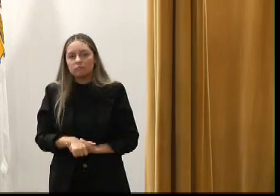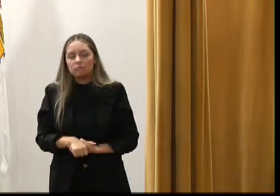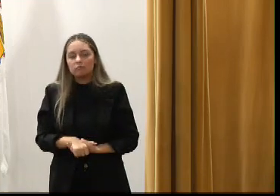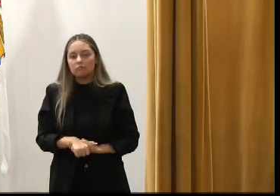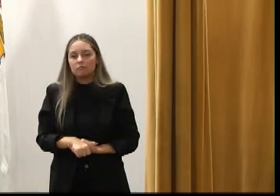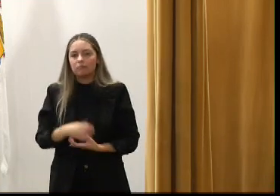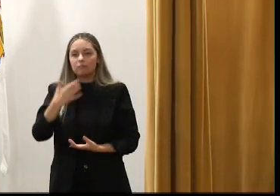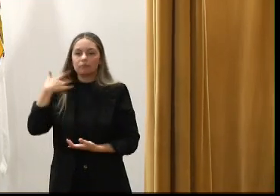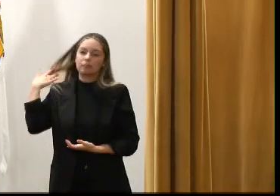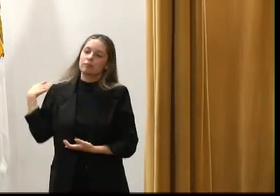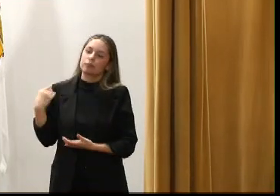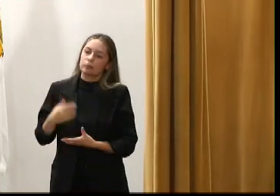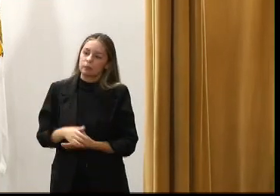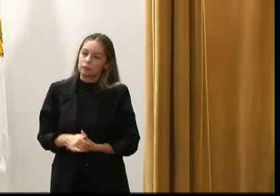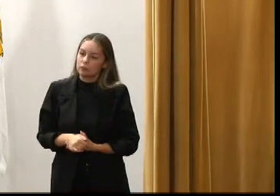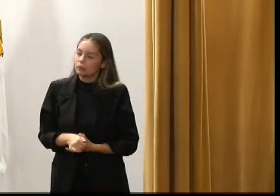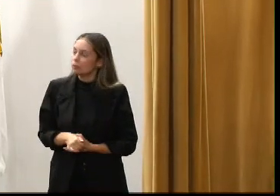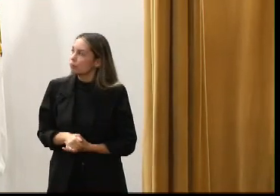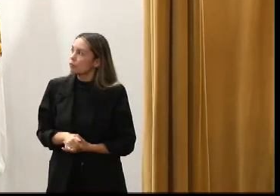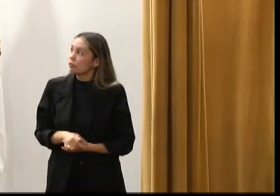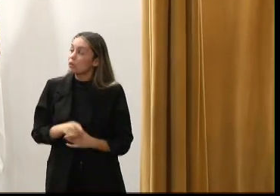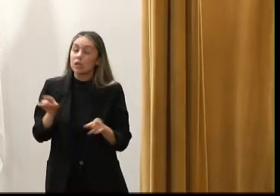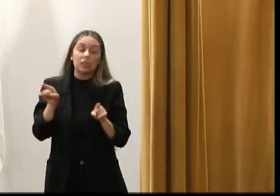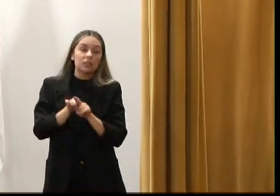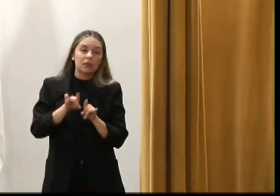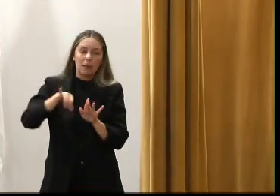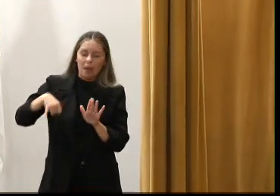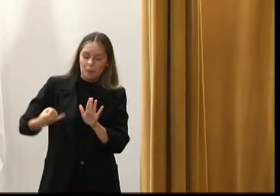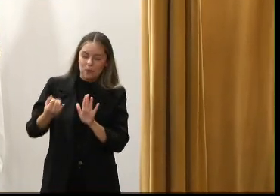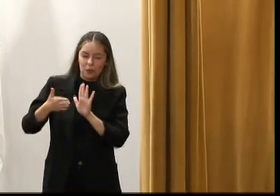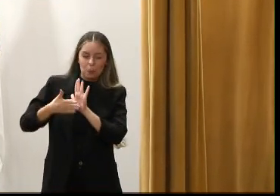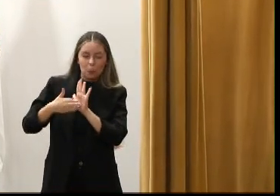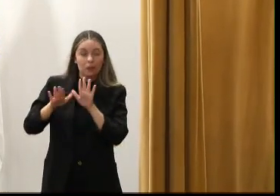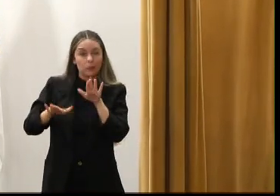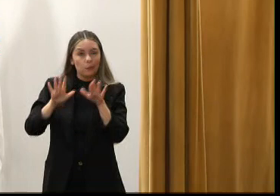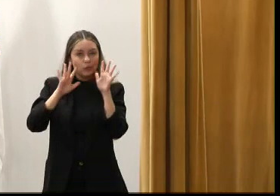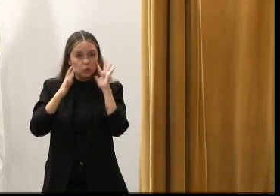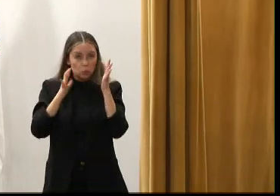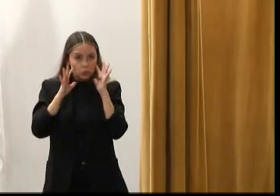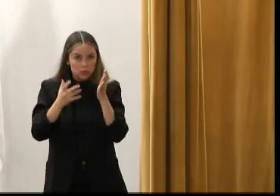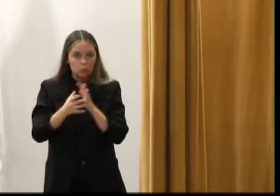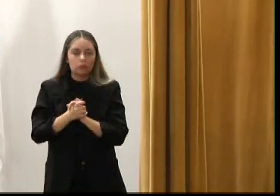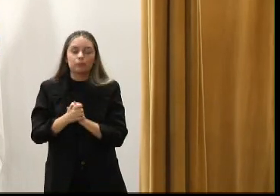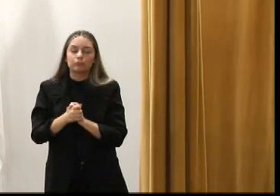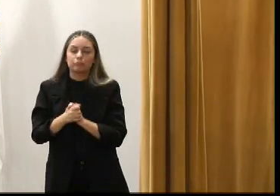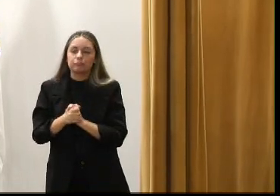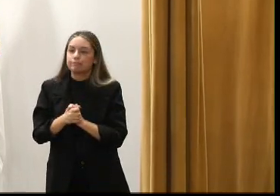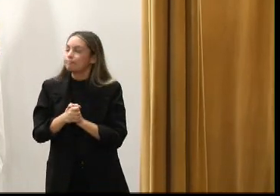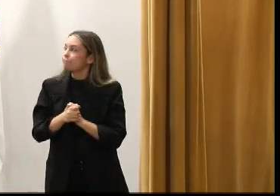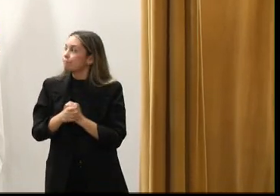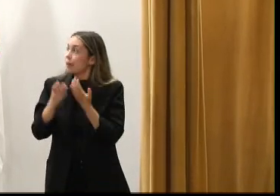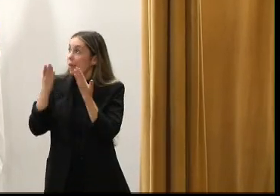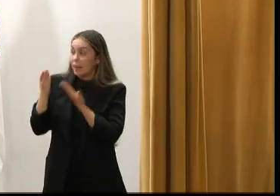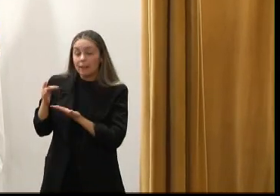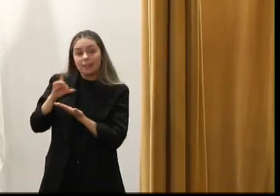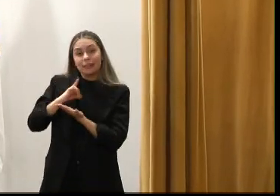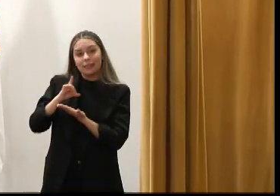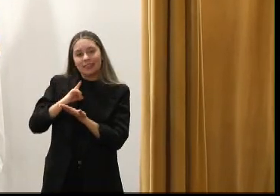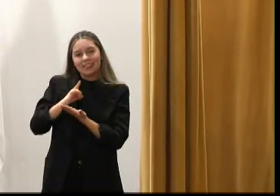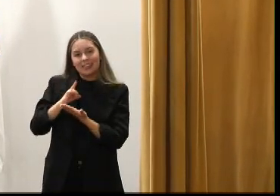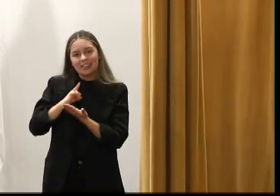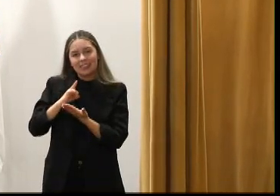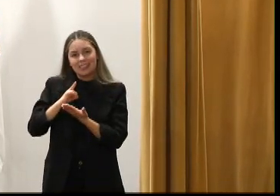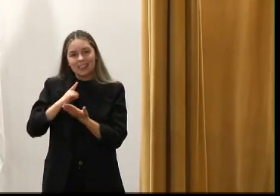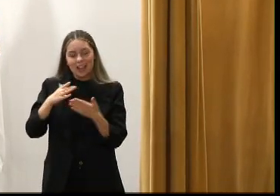Bom, aqui, então, aproveitando para propor, quem sabe, uma solução. Aqui nós temos aqui uma eclusa, aqui